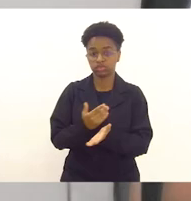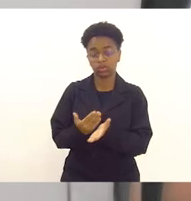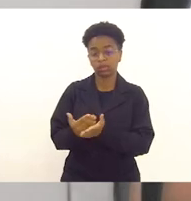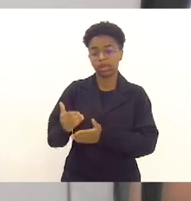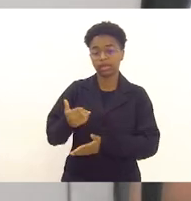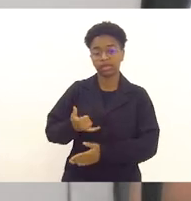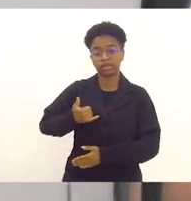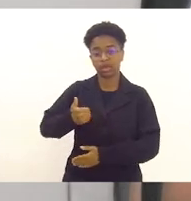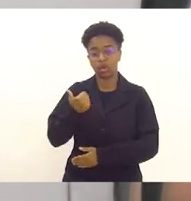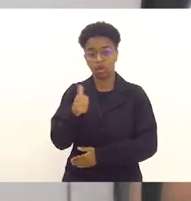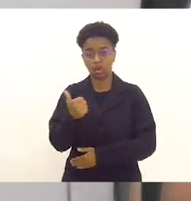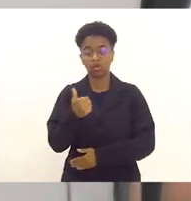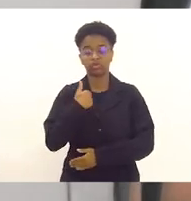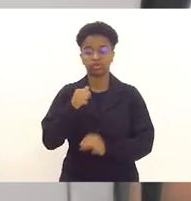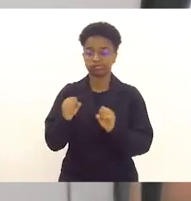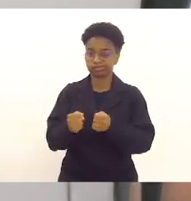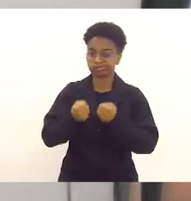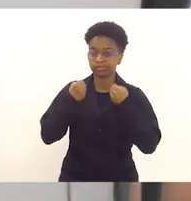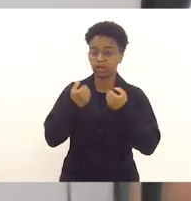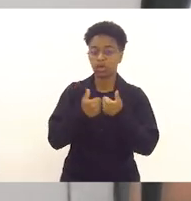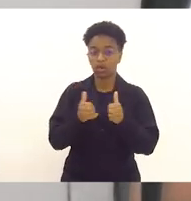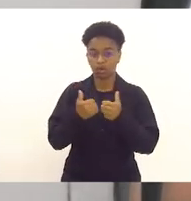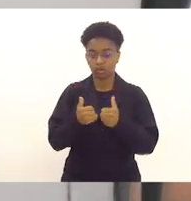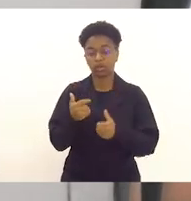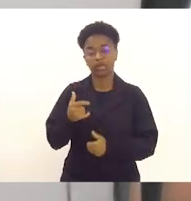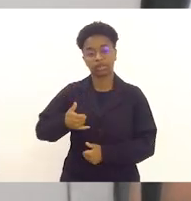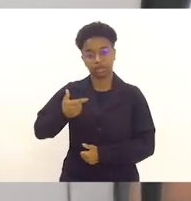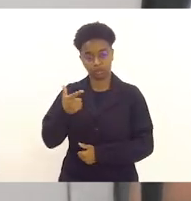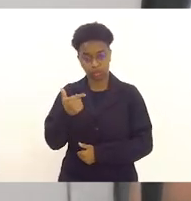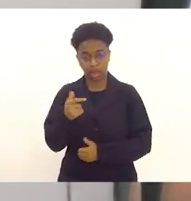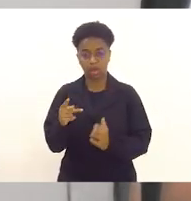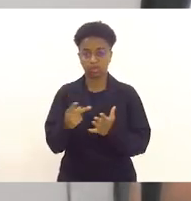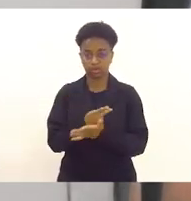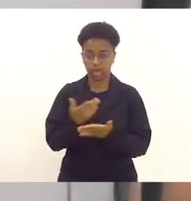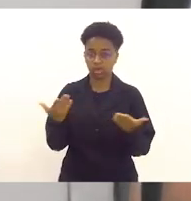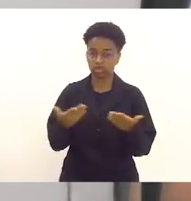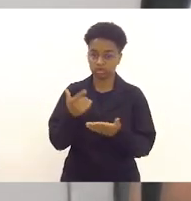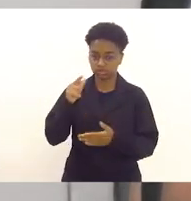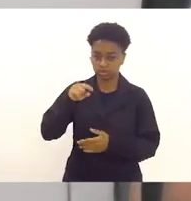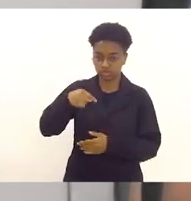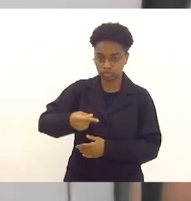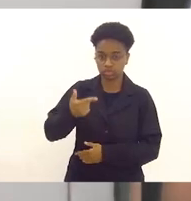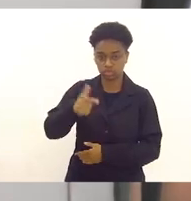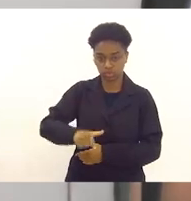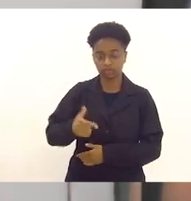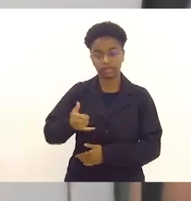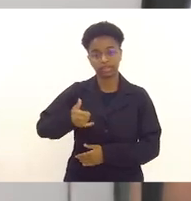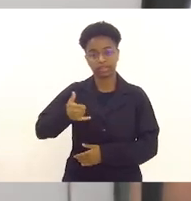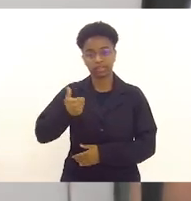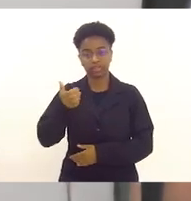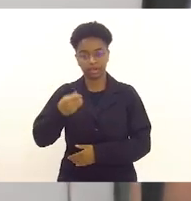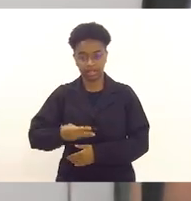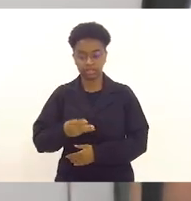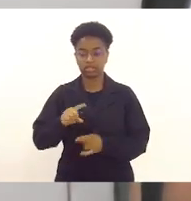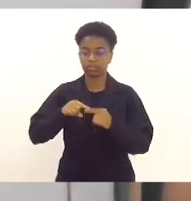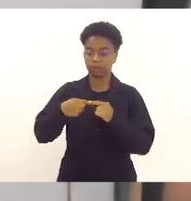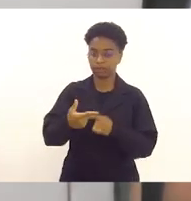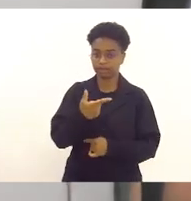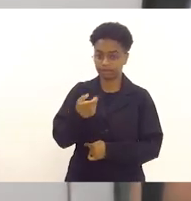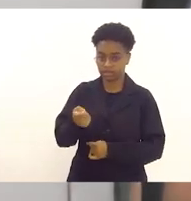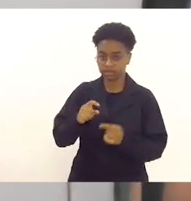vou pra escola sozinha eu pego o ônibus e me aconteceu com 12 anos me aconteceu de novo com 13 e me aconteceu com 20 e agora aos 23